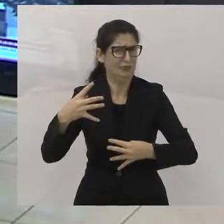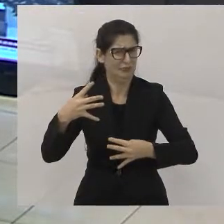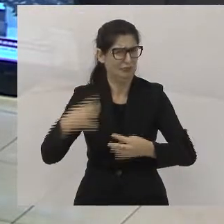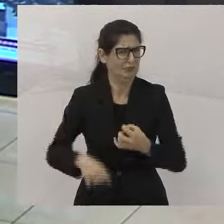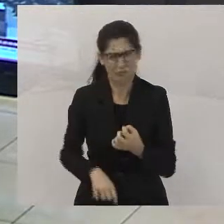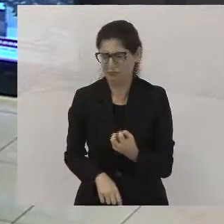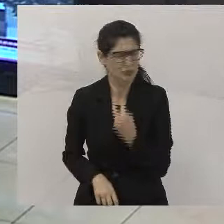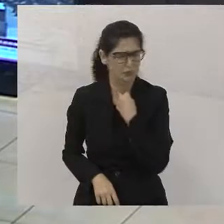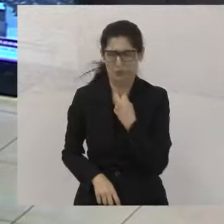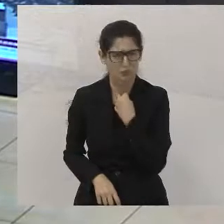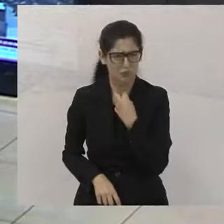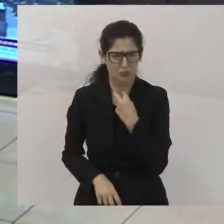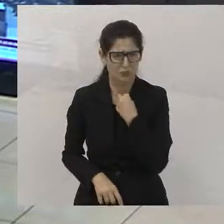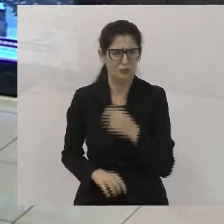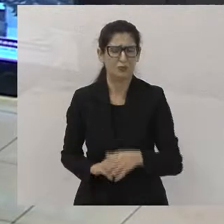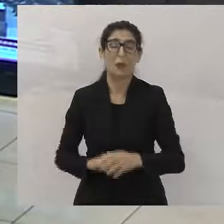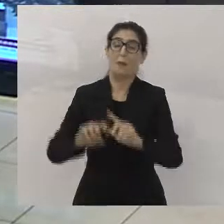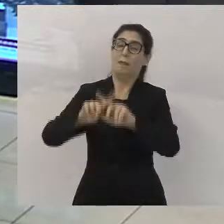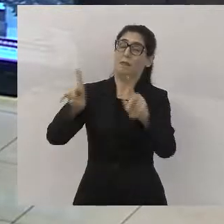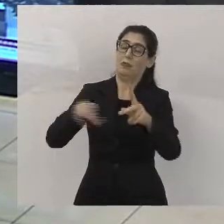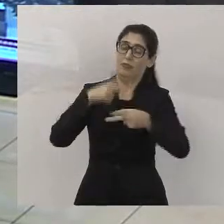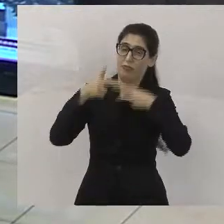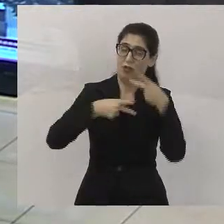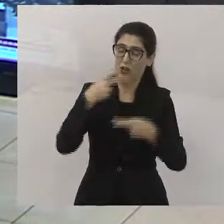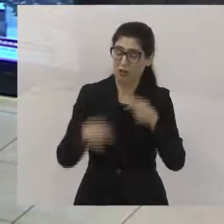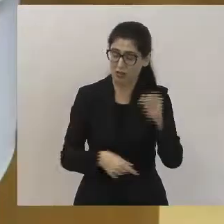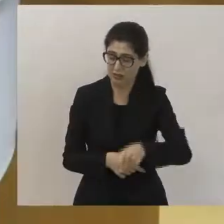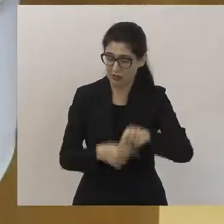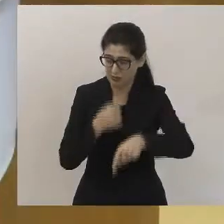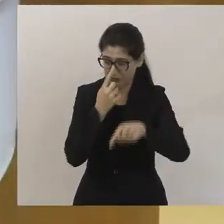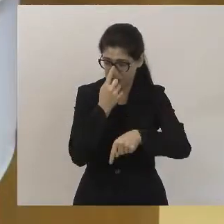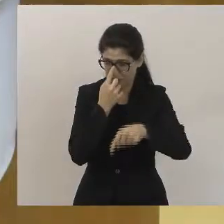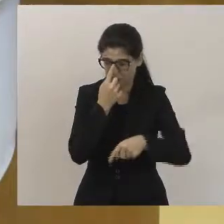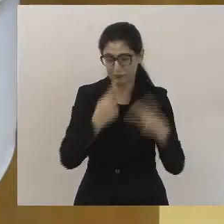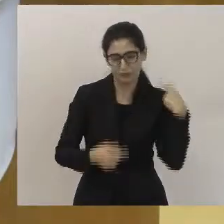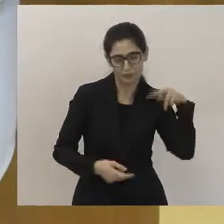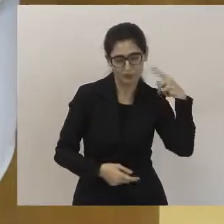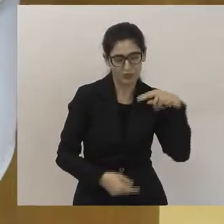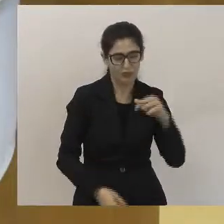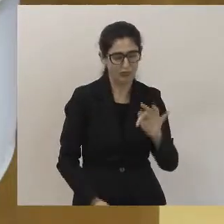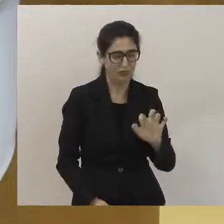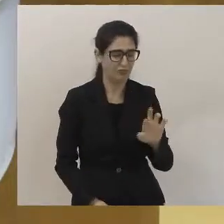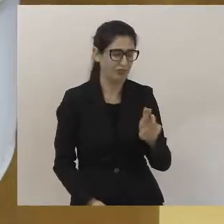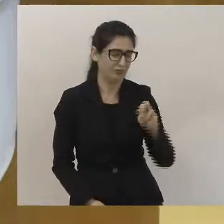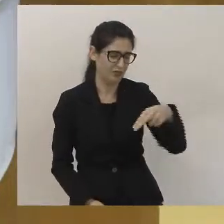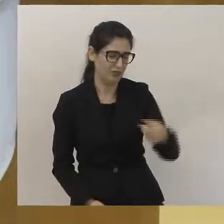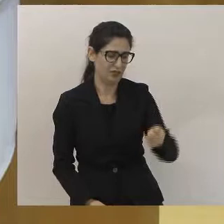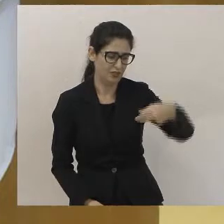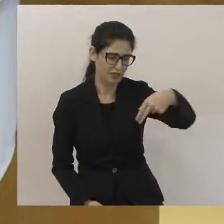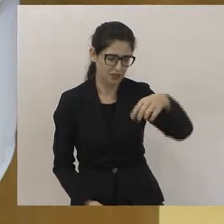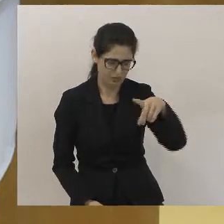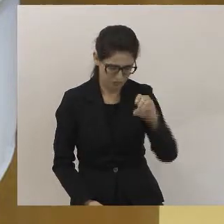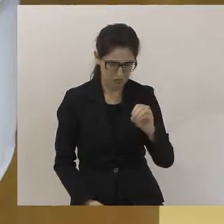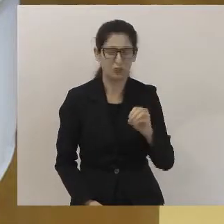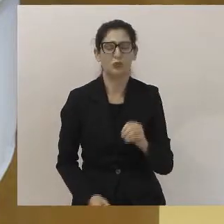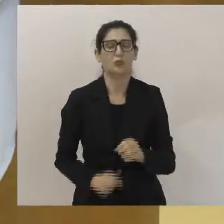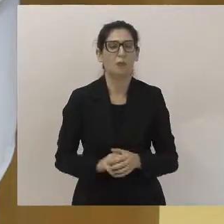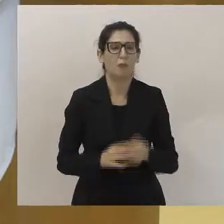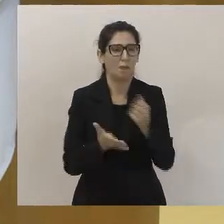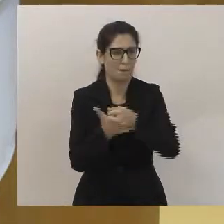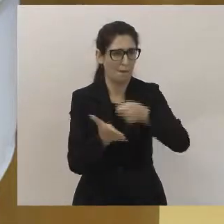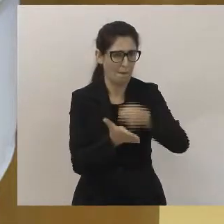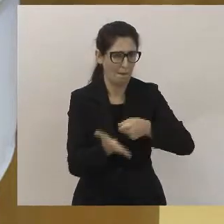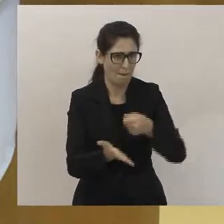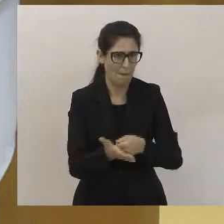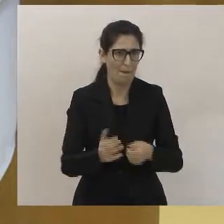é bom se tá aqui foi colocada a equipe do vereador fernando da ótica é muito bem colocada aqui as suas cobranças mas o